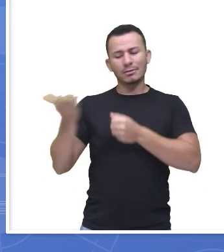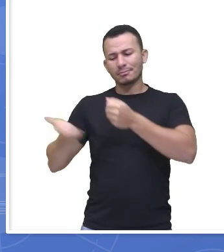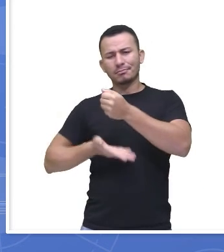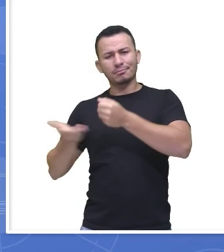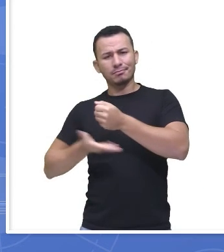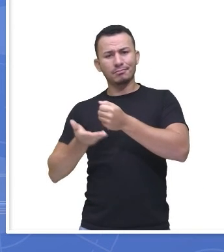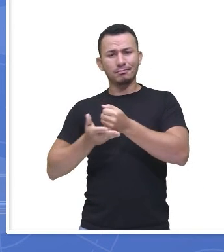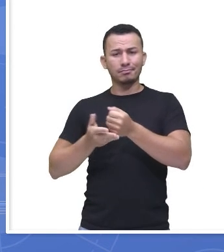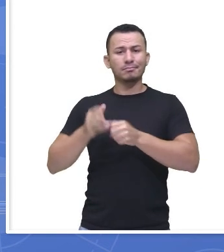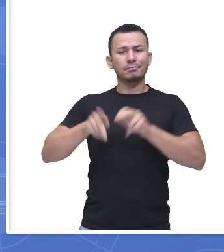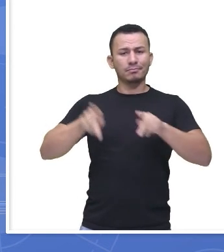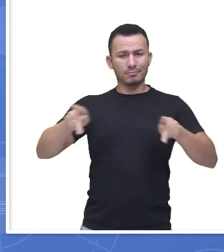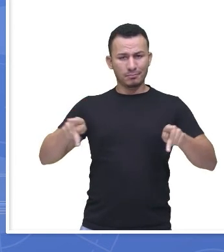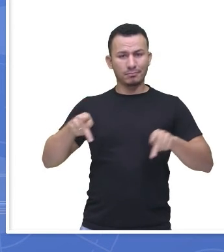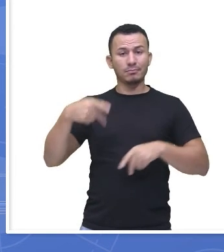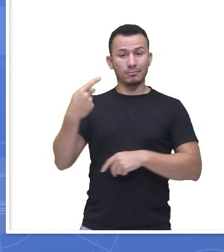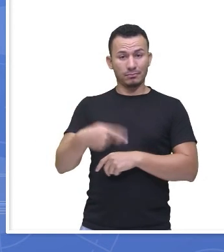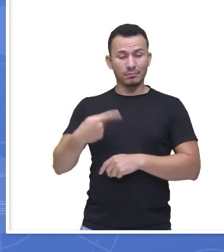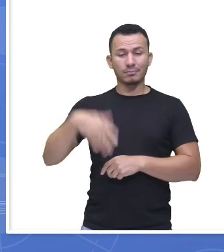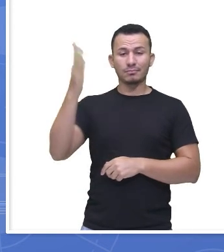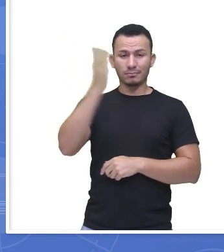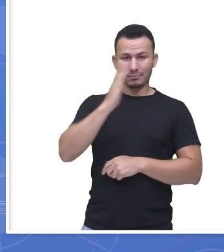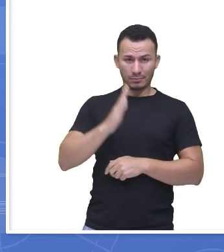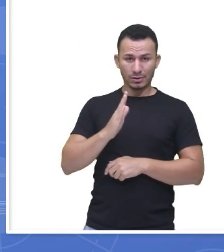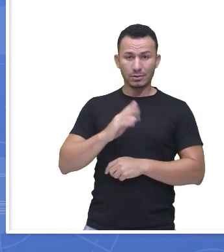base. Eles formam a base.